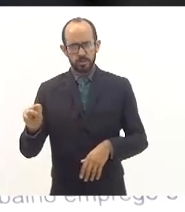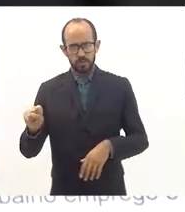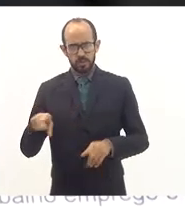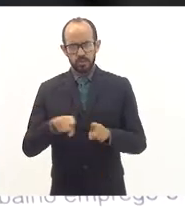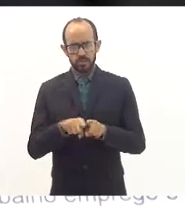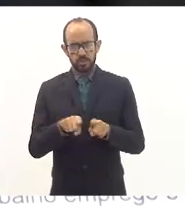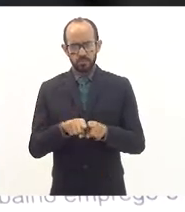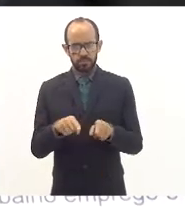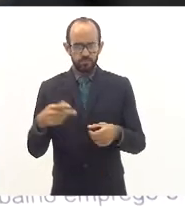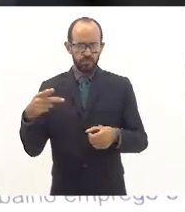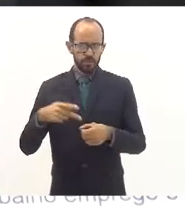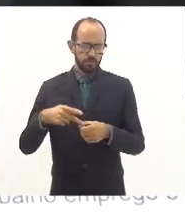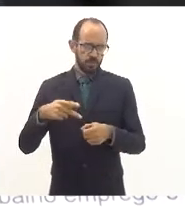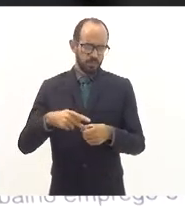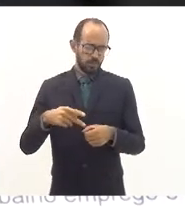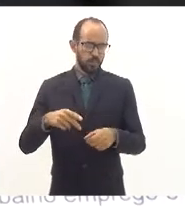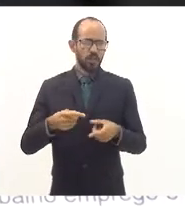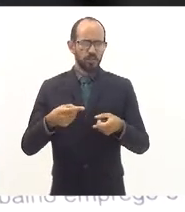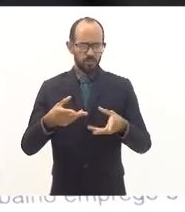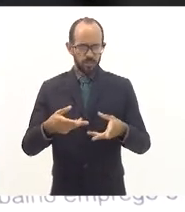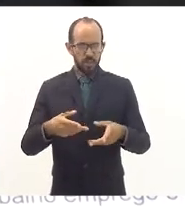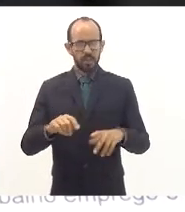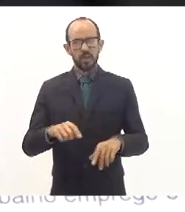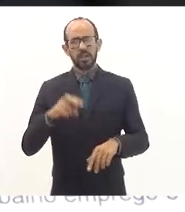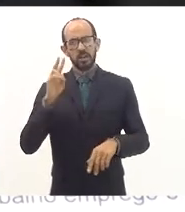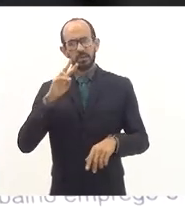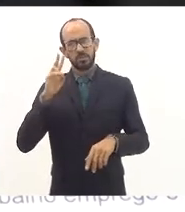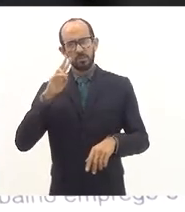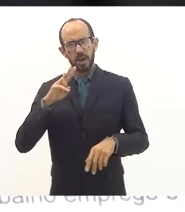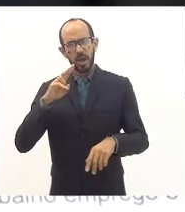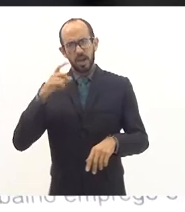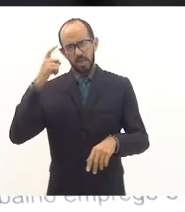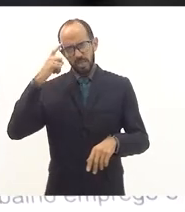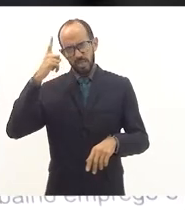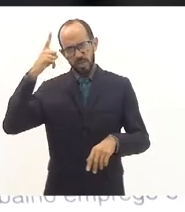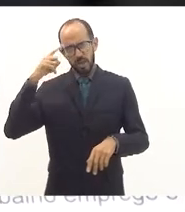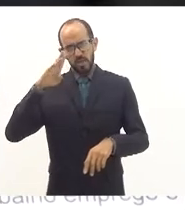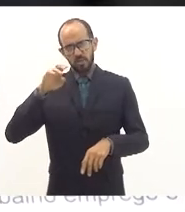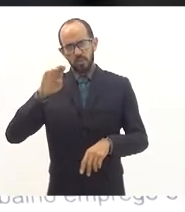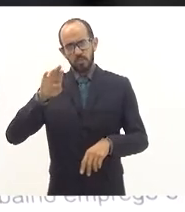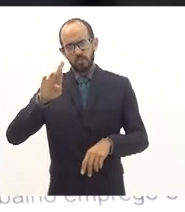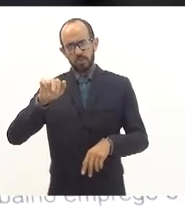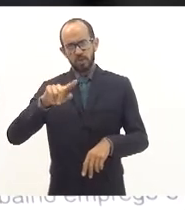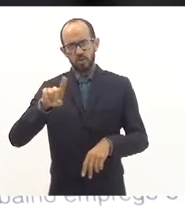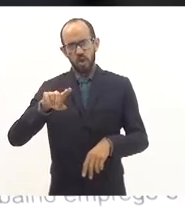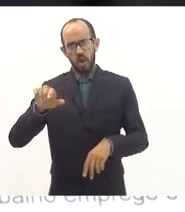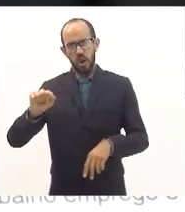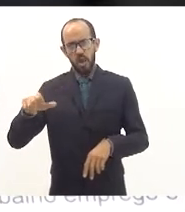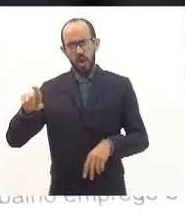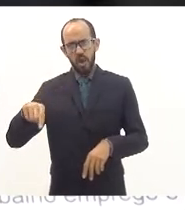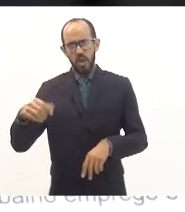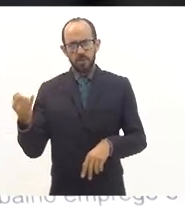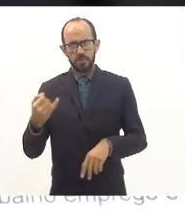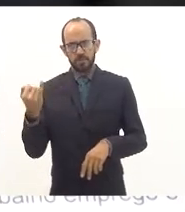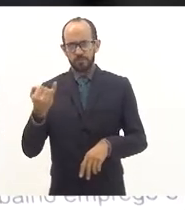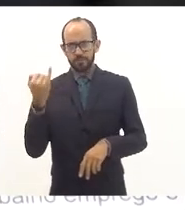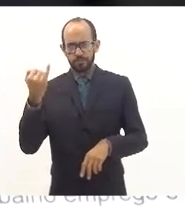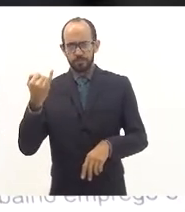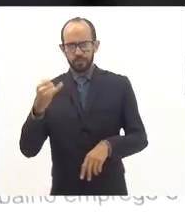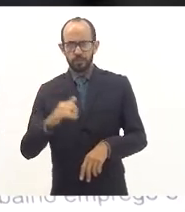da Petrobras, lembrar um pouco dos ideais do Brizola é mais do que necessário. E eu gostaria de